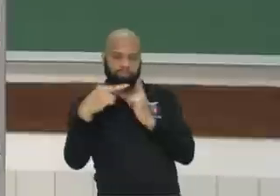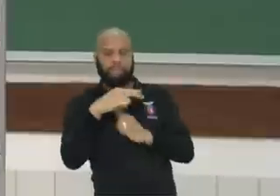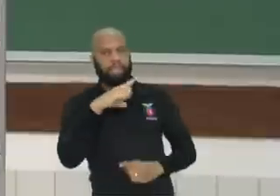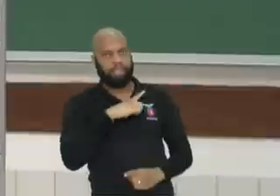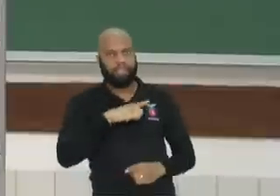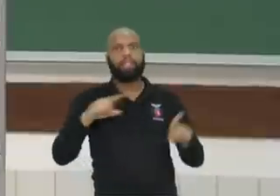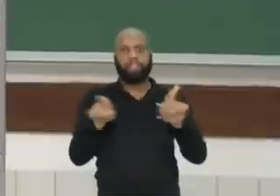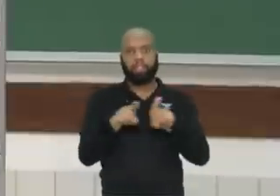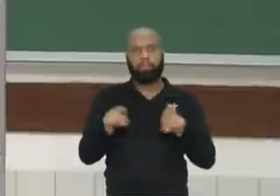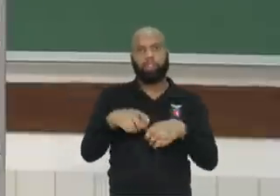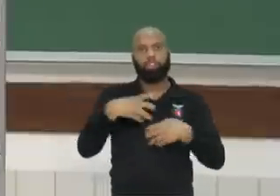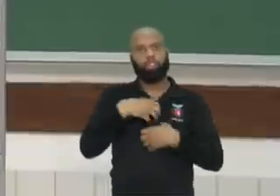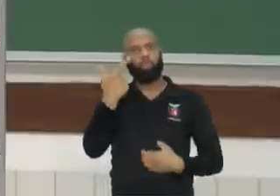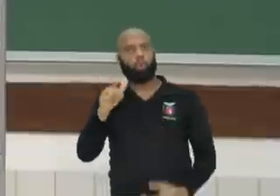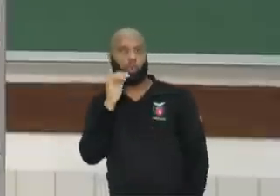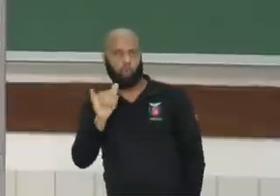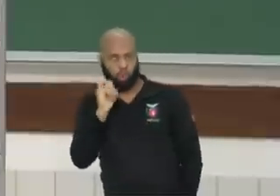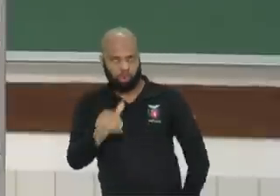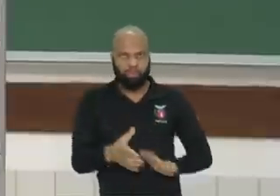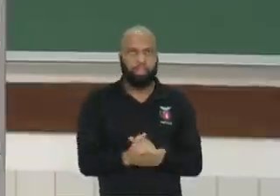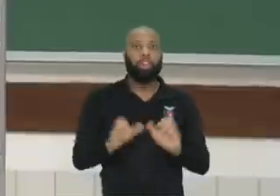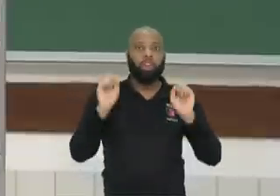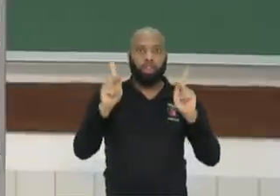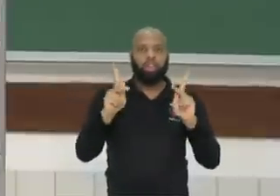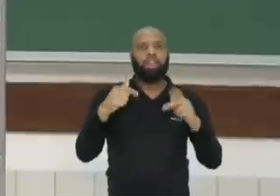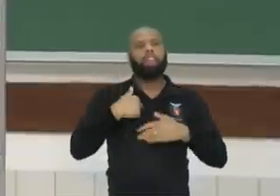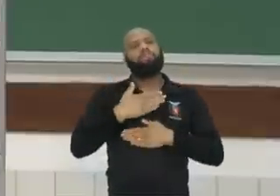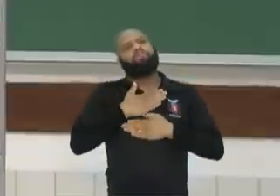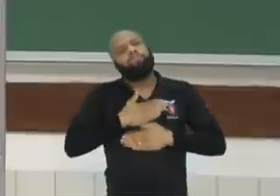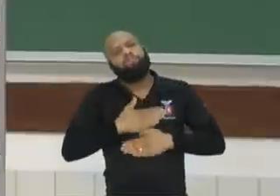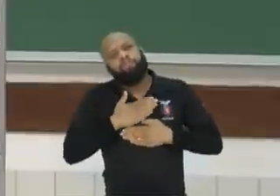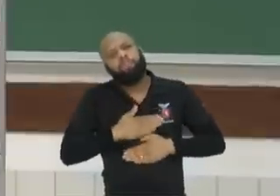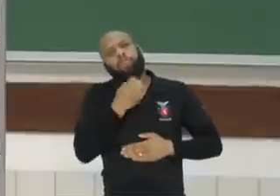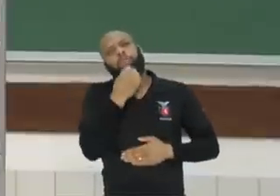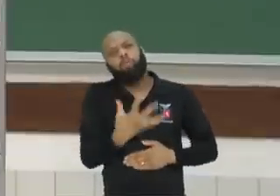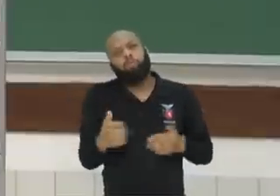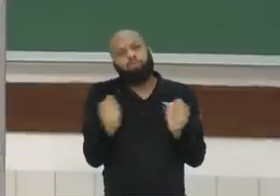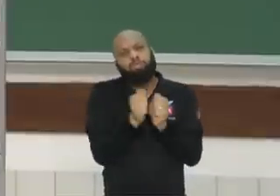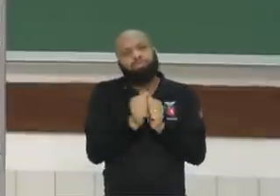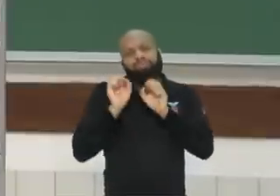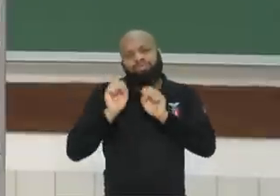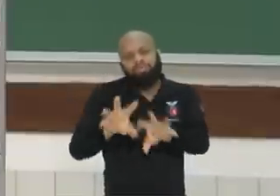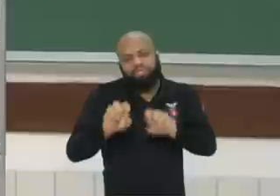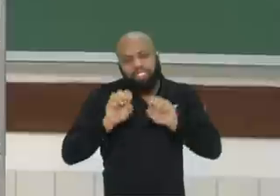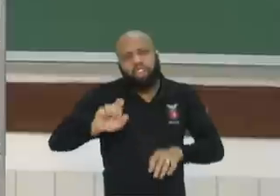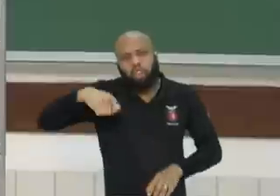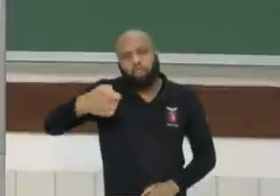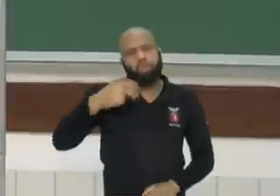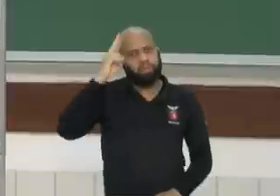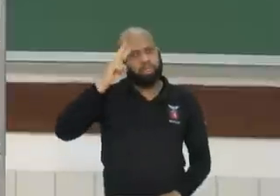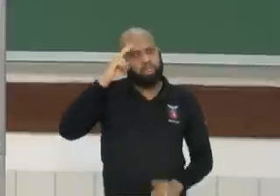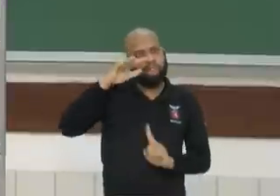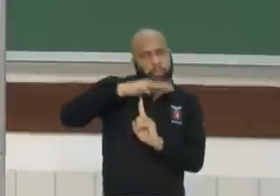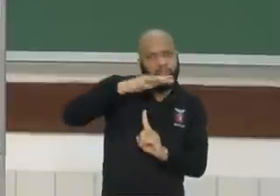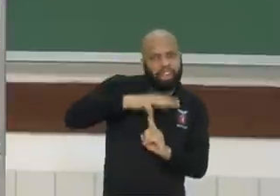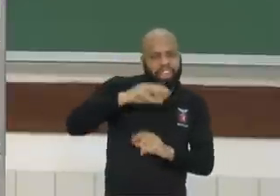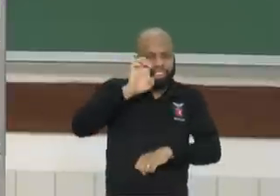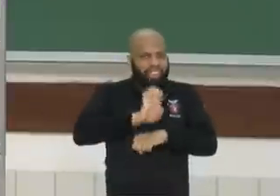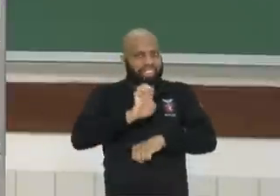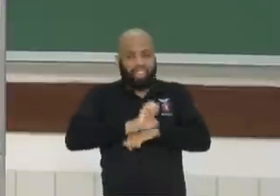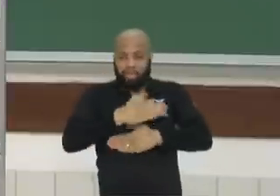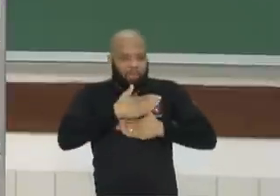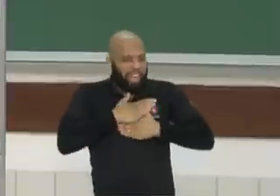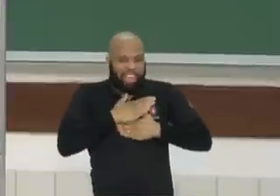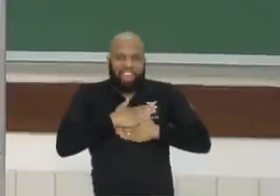perspectivas e outras narrativas. Tudo bem? Pessoal, foi um prazer imenso estar essa aula com vocês sobre a história do Paraná, esse estado que é o